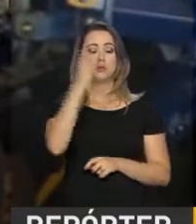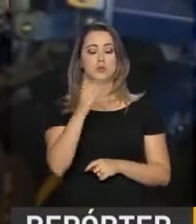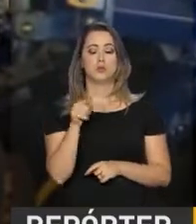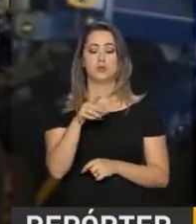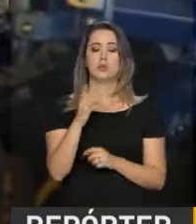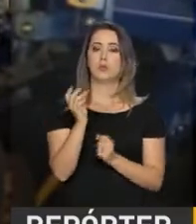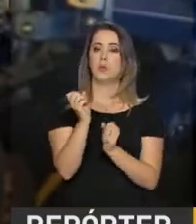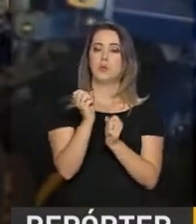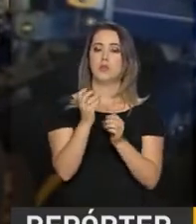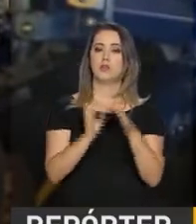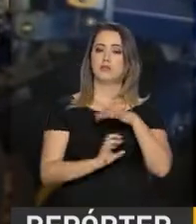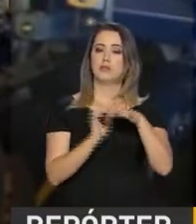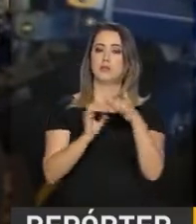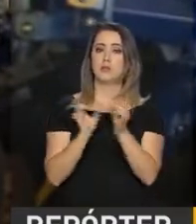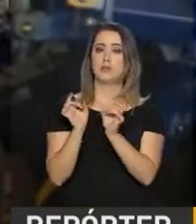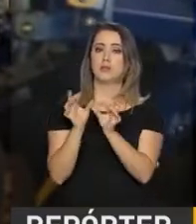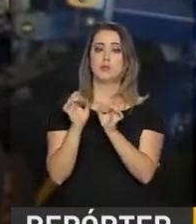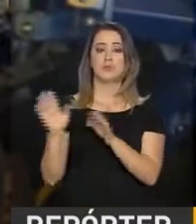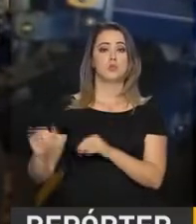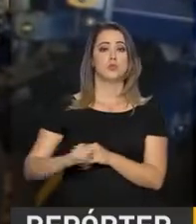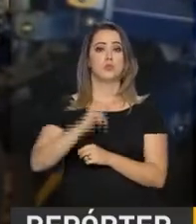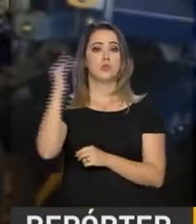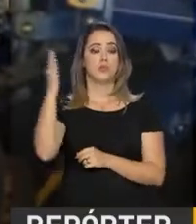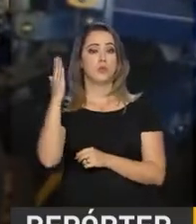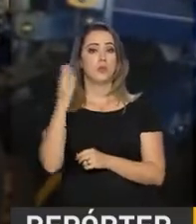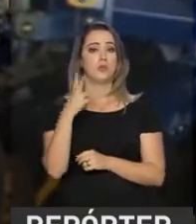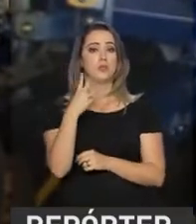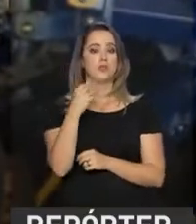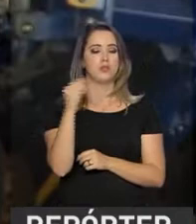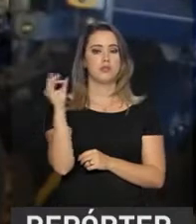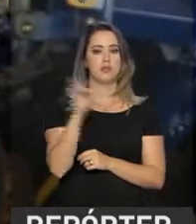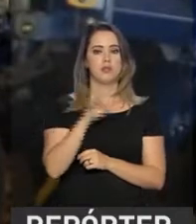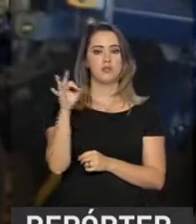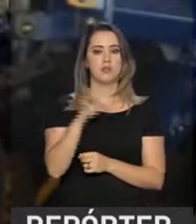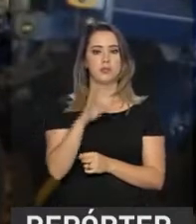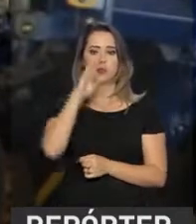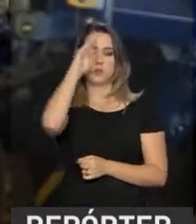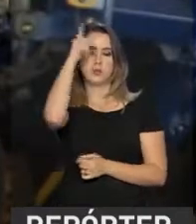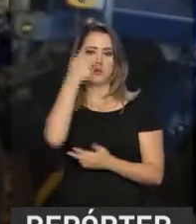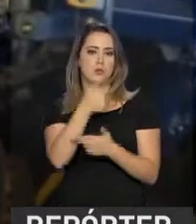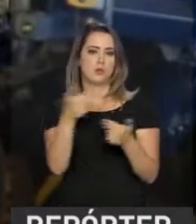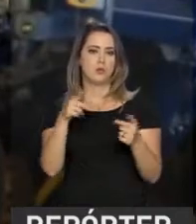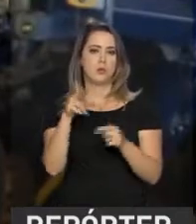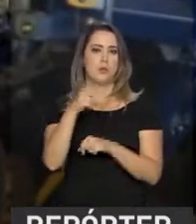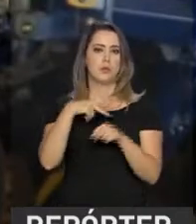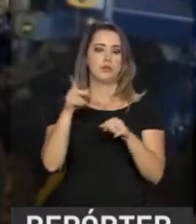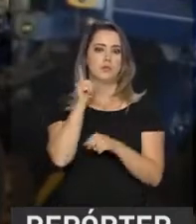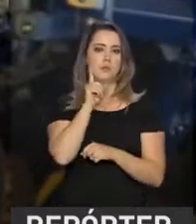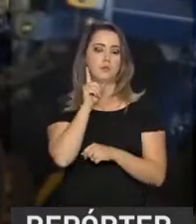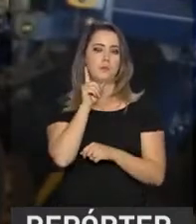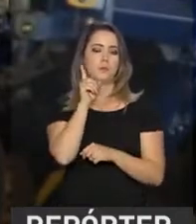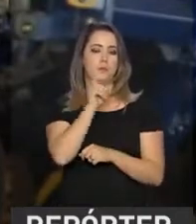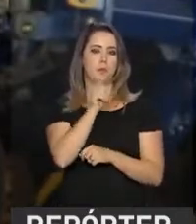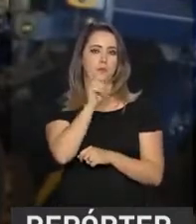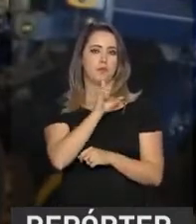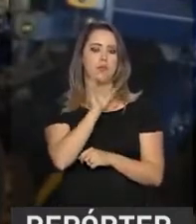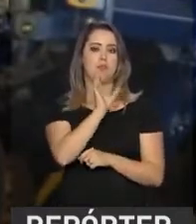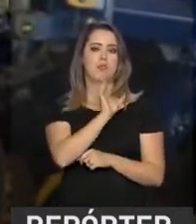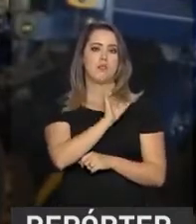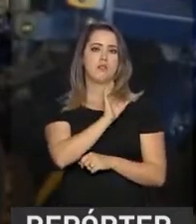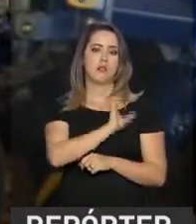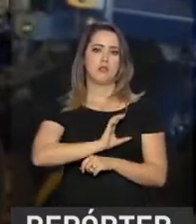empresas exportam 30% do que produz. Exportam principalmente para países como Estados Unidos, Canadá,